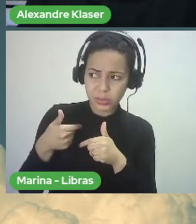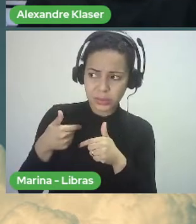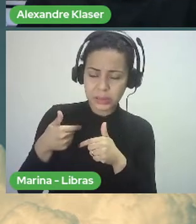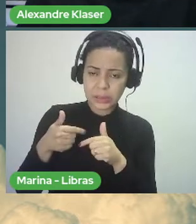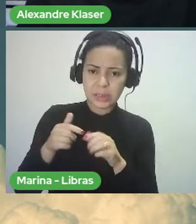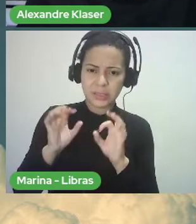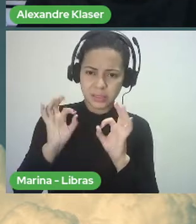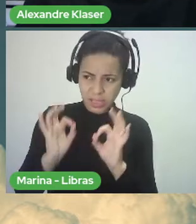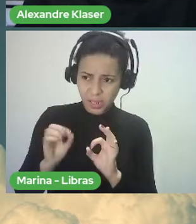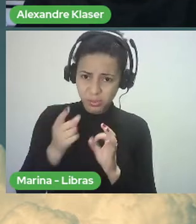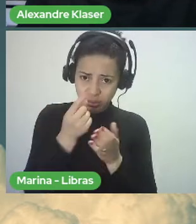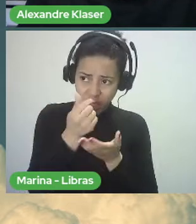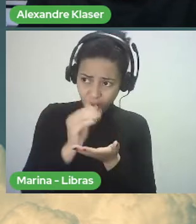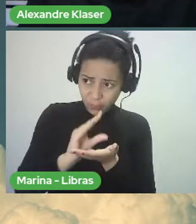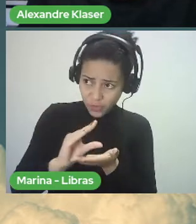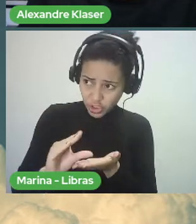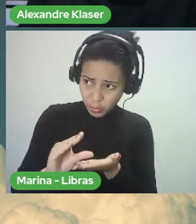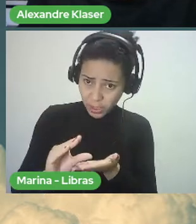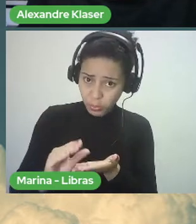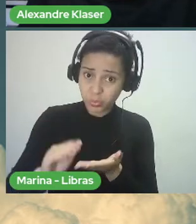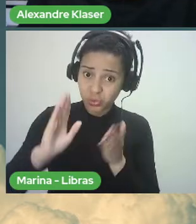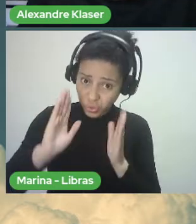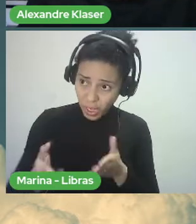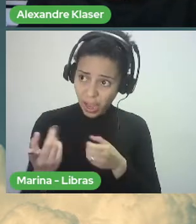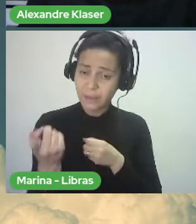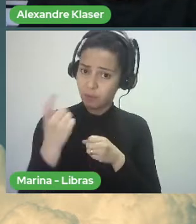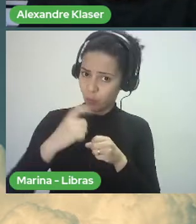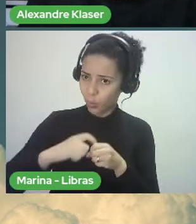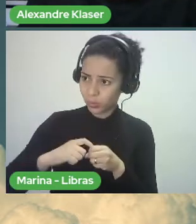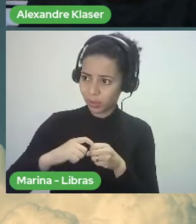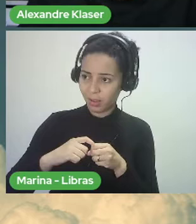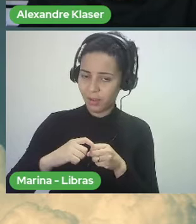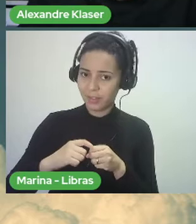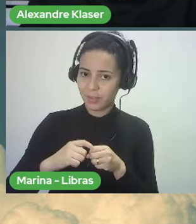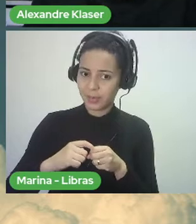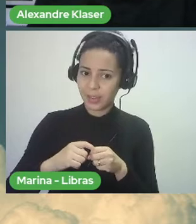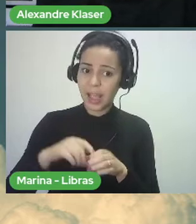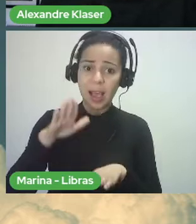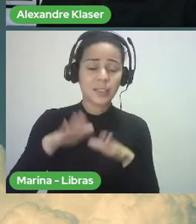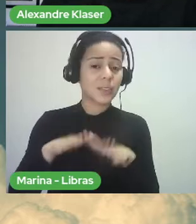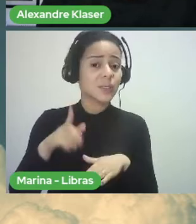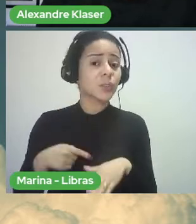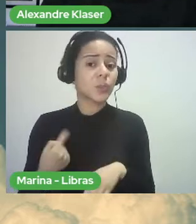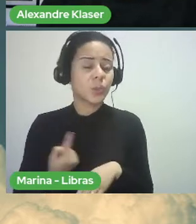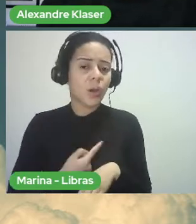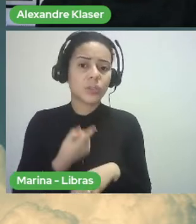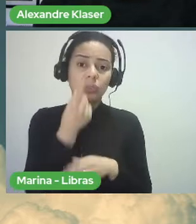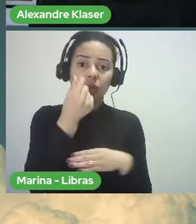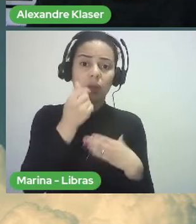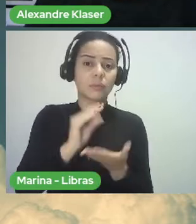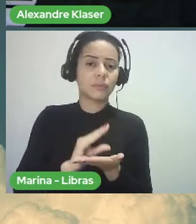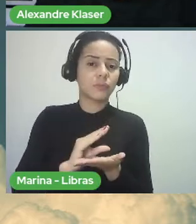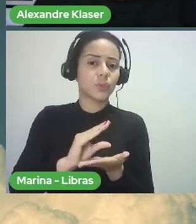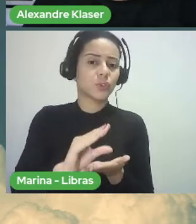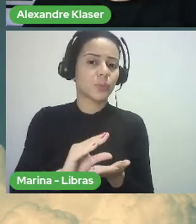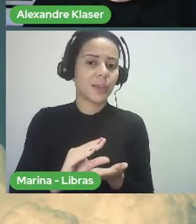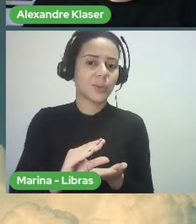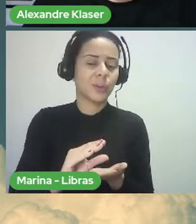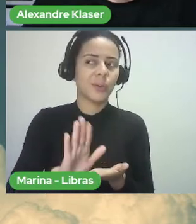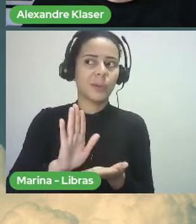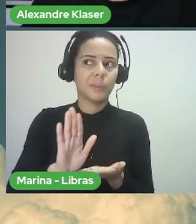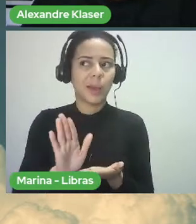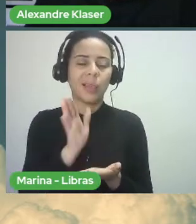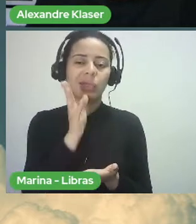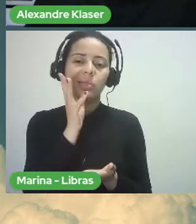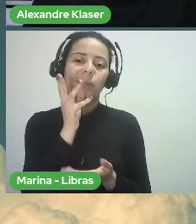O que acontece é, digamos que o projeto leve 6 meses, a gente vai saber talvez 6 meses depois, quando o projeto for entregue, e o projeto vai ser colocado em